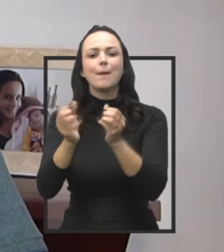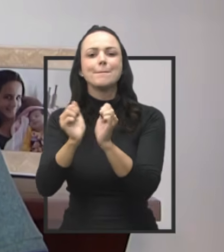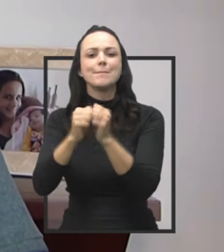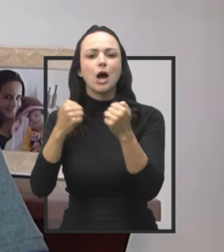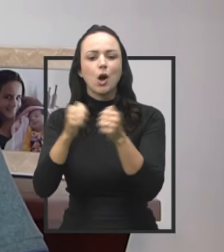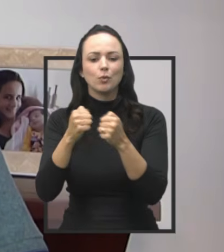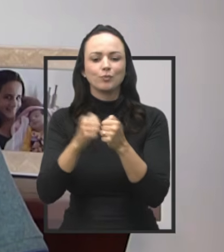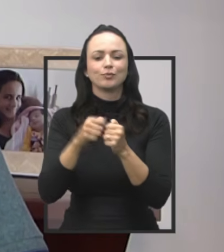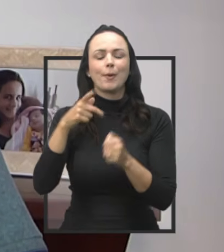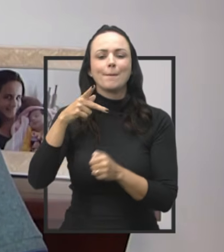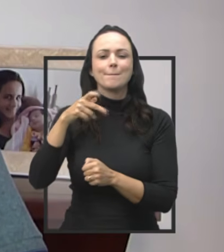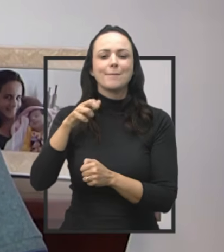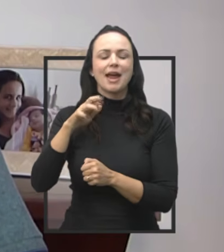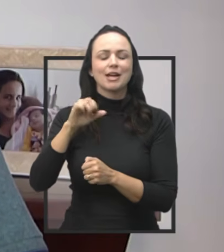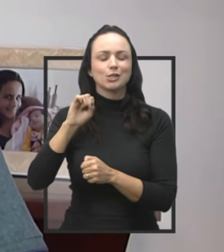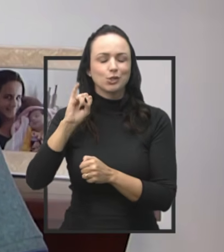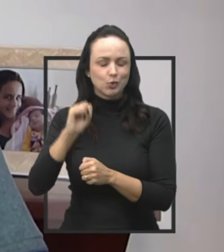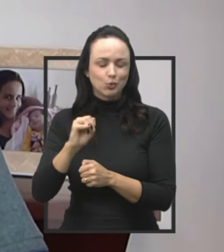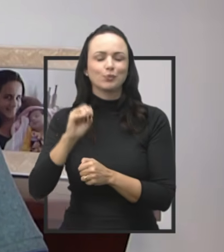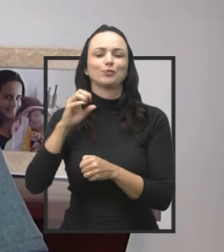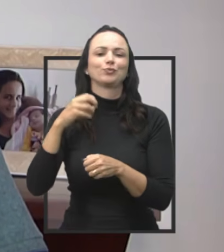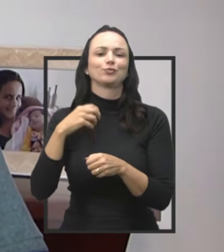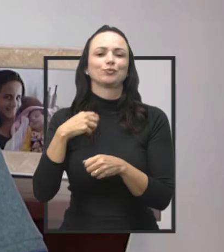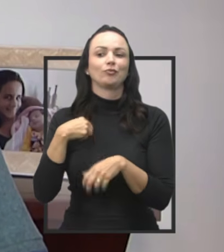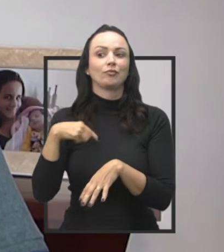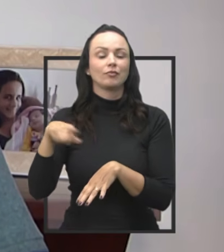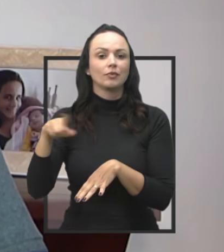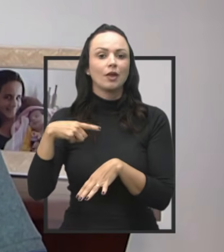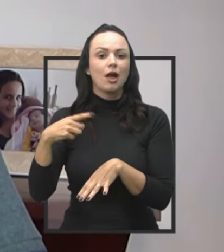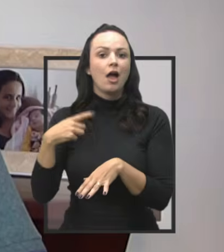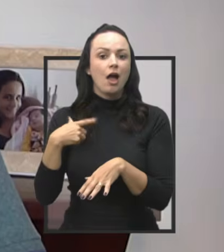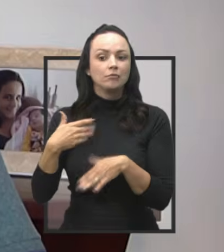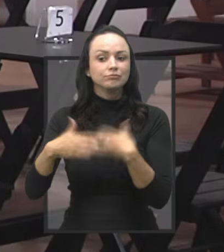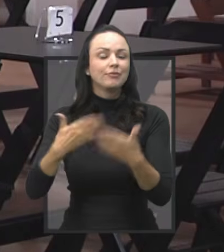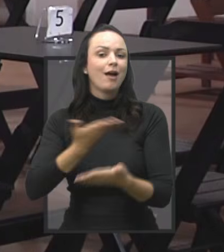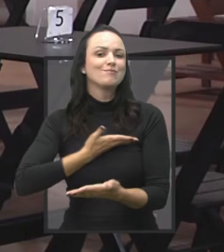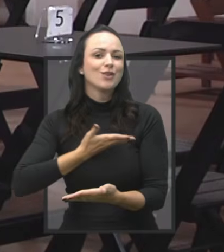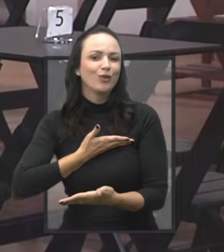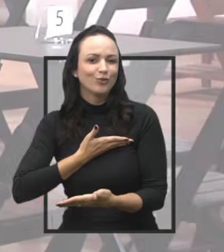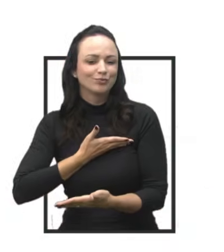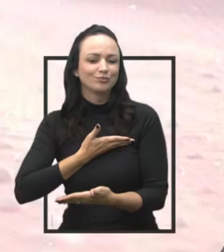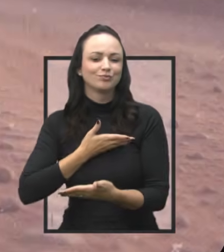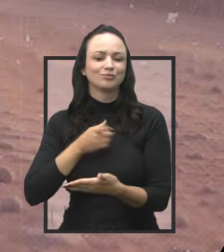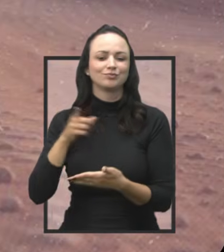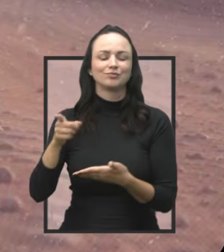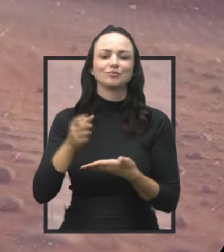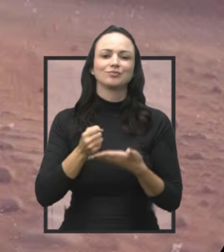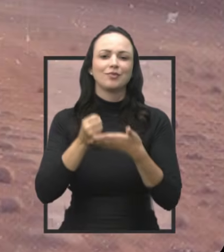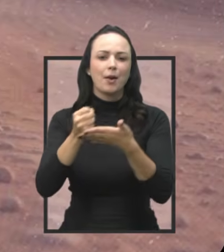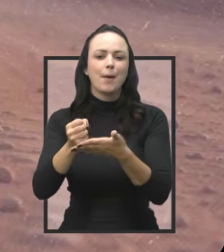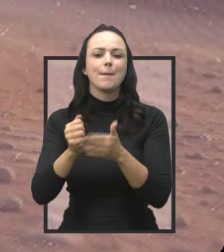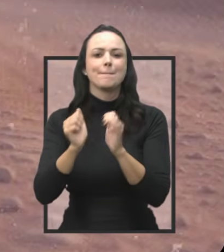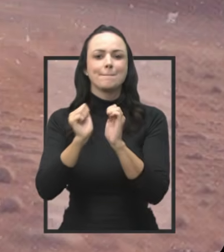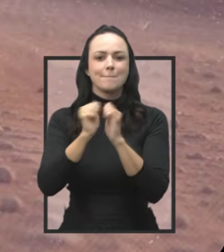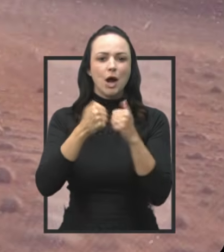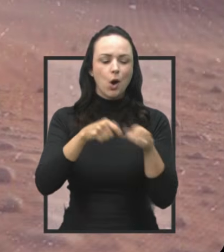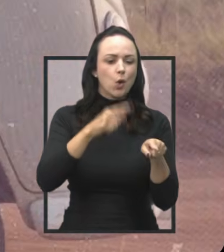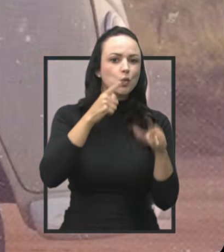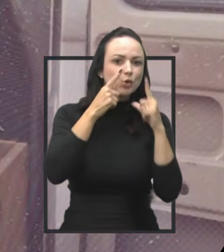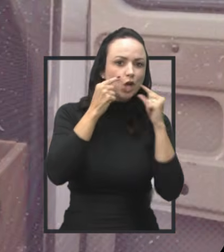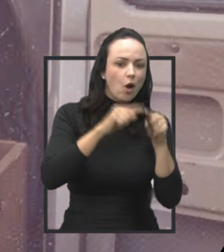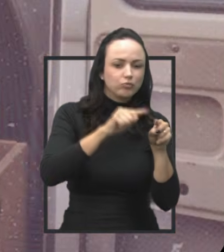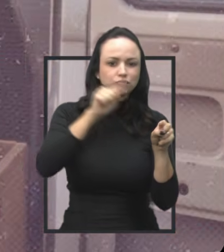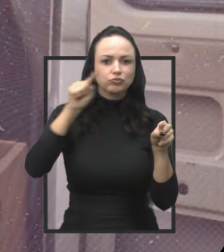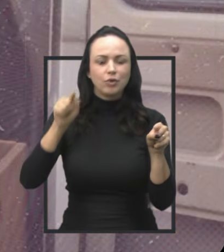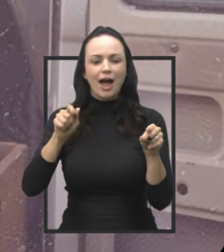menininho, seu Pércio, e aí a gente ficou amigo, né? Ele levava o pão de Jaú até